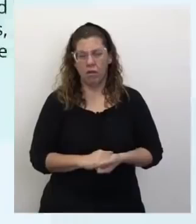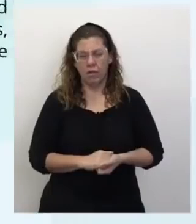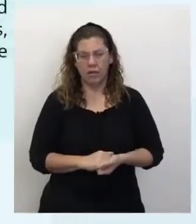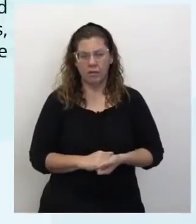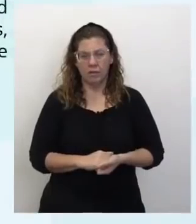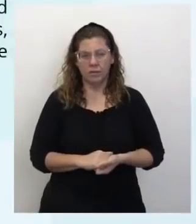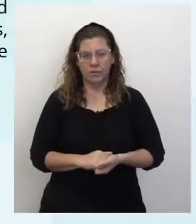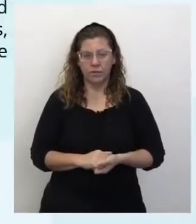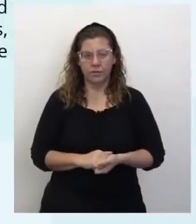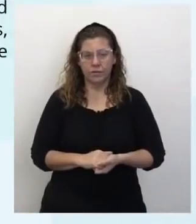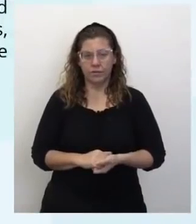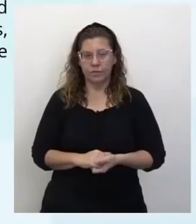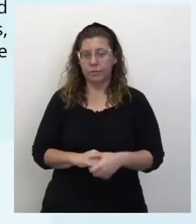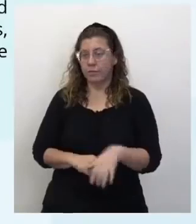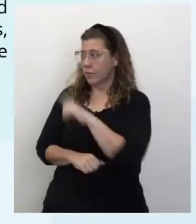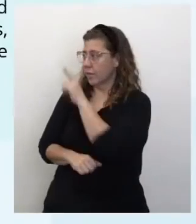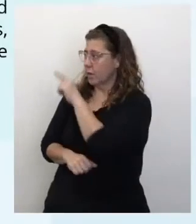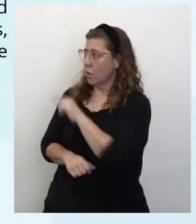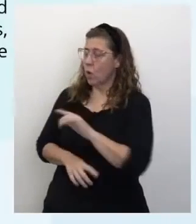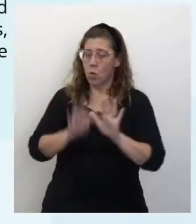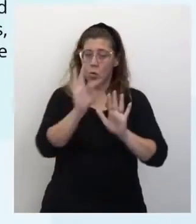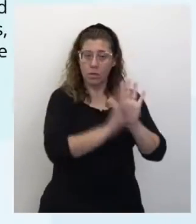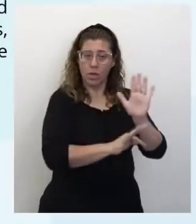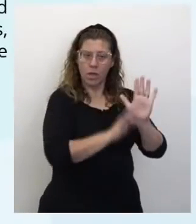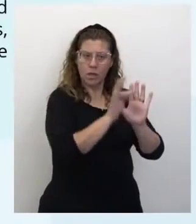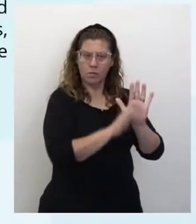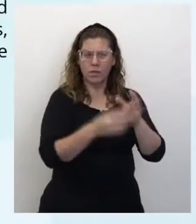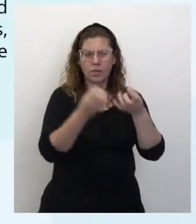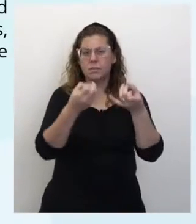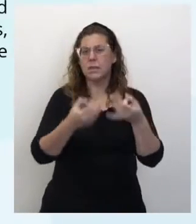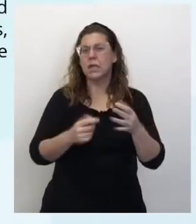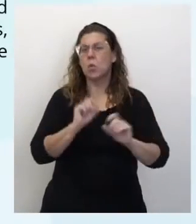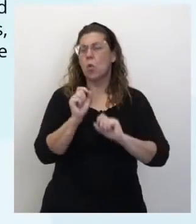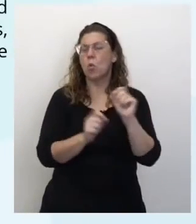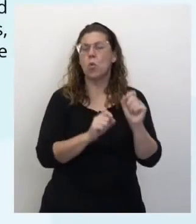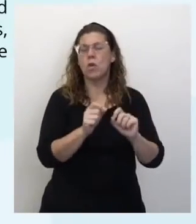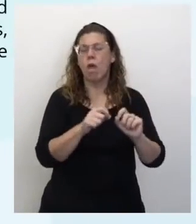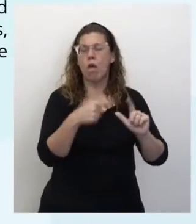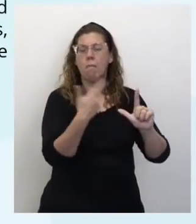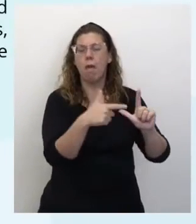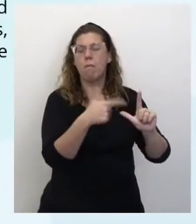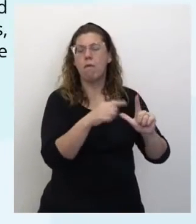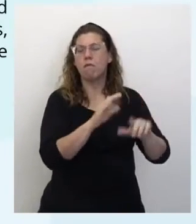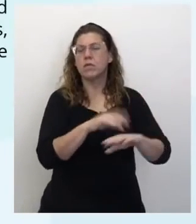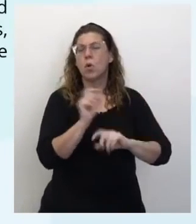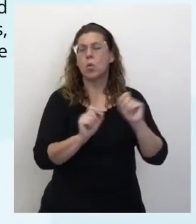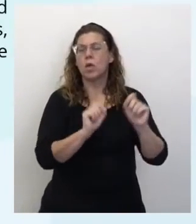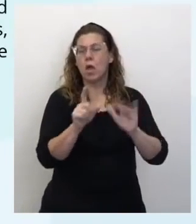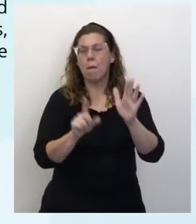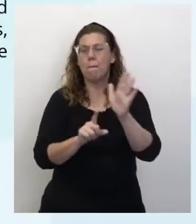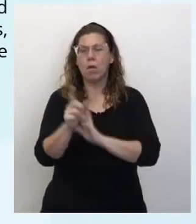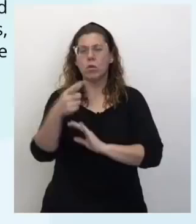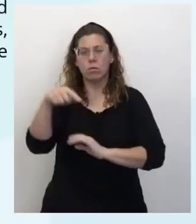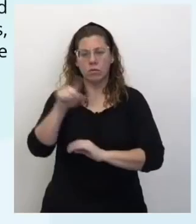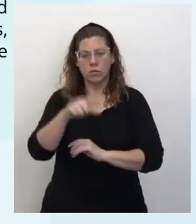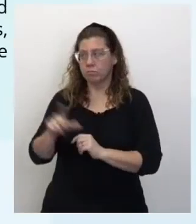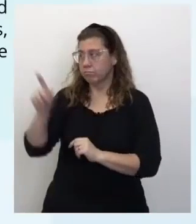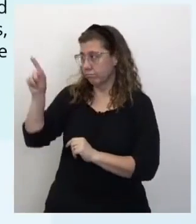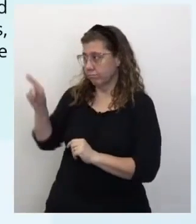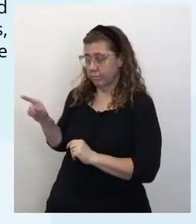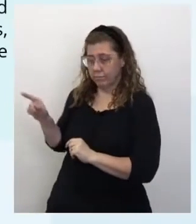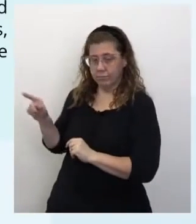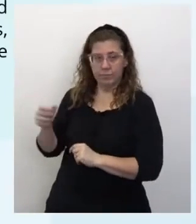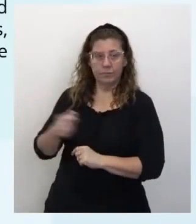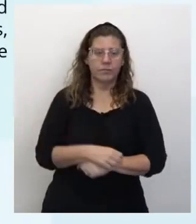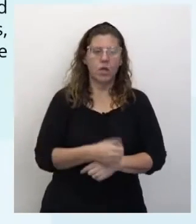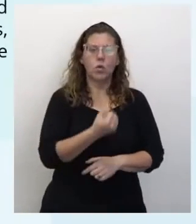vocês na tela um texto que está dando a definição de meme. O que vocês vão fazer agora? Tem a perguntinha ali para você, number 1.